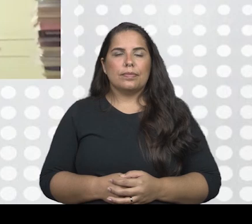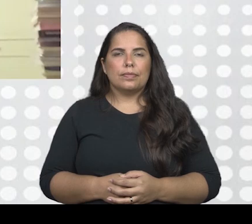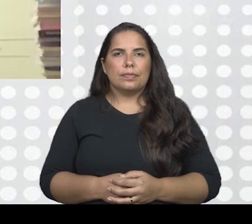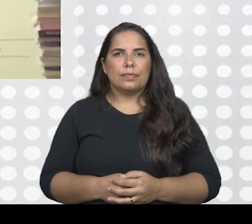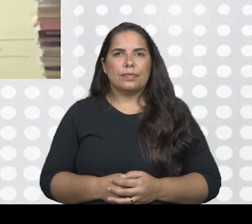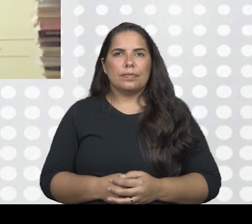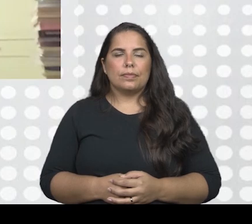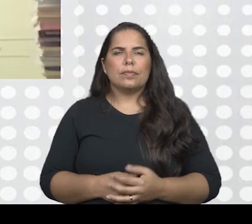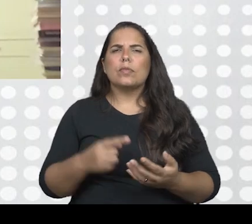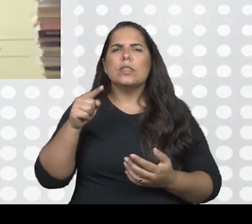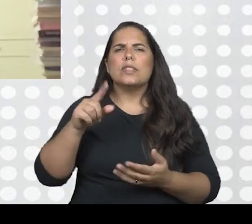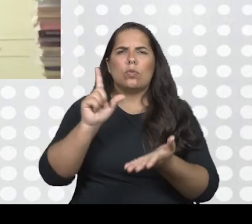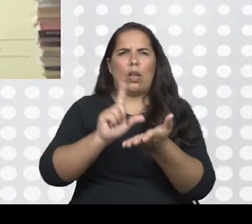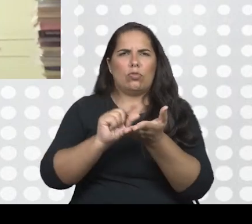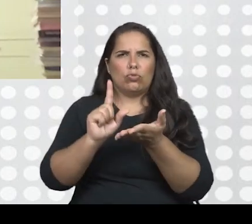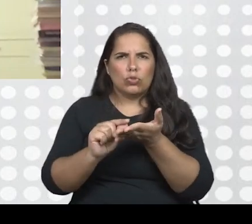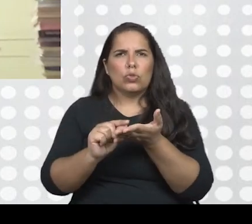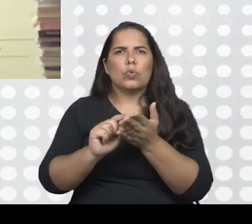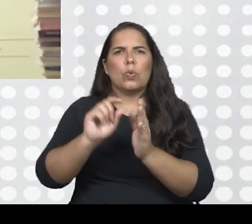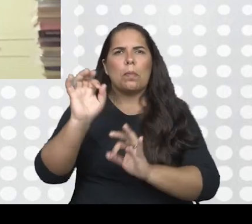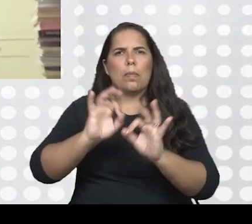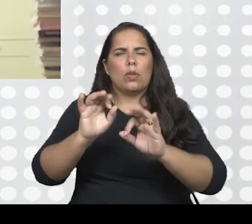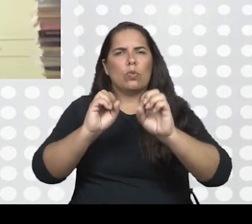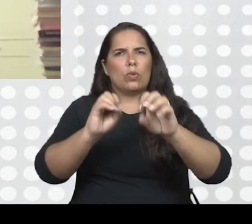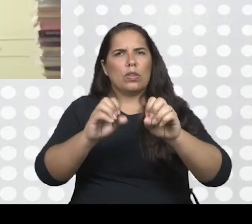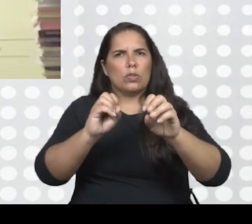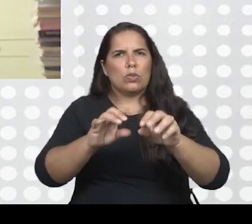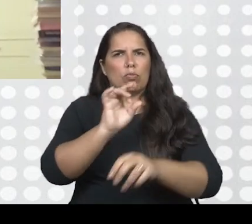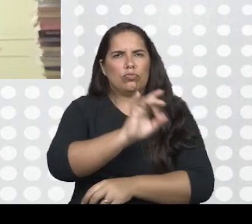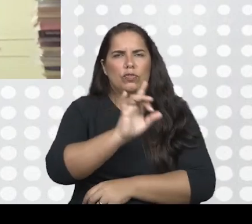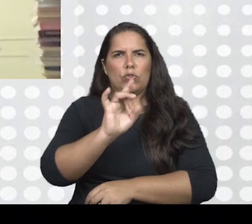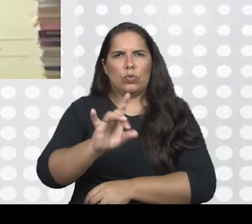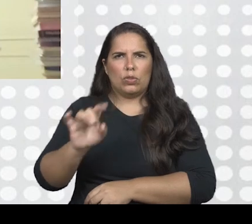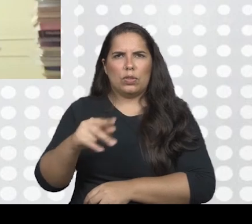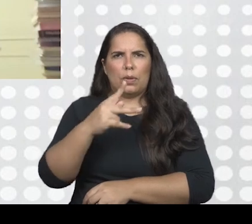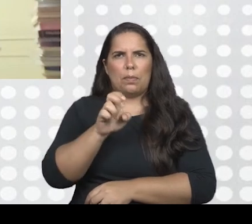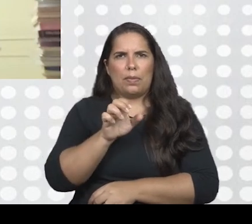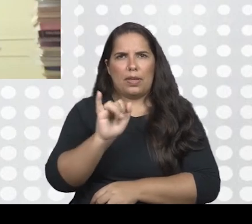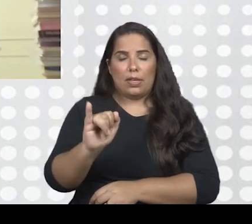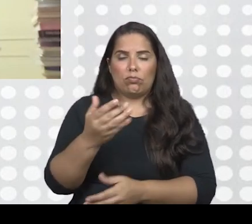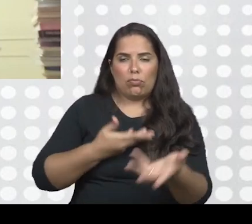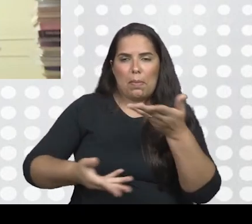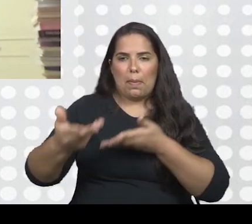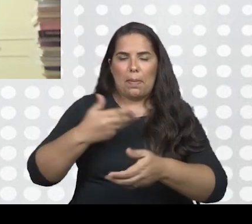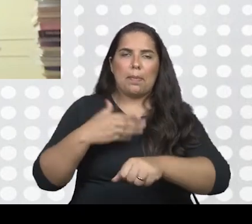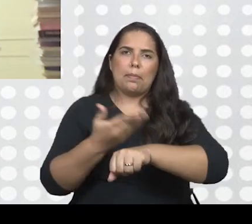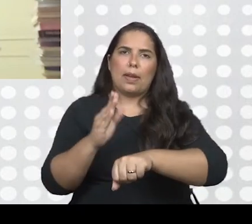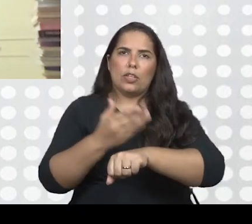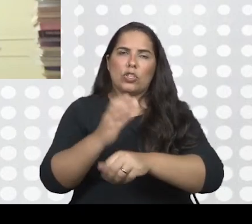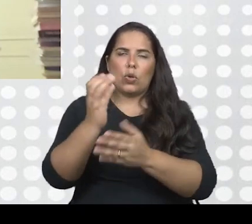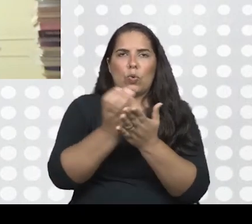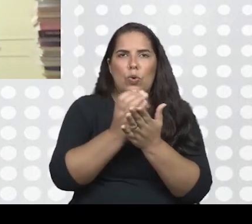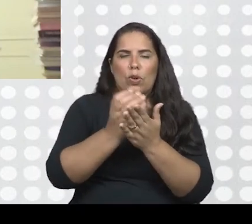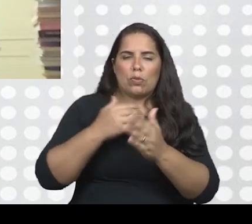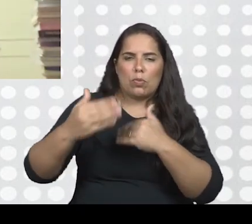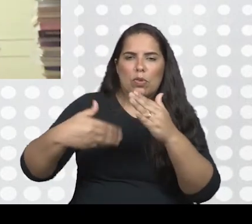aqui. No seu artigo, o Plano Educacional Individualizado, PEI, um diálogo entre práticas